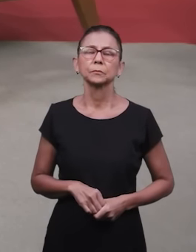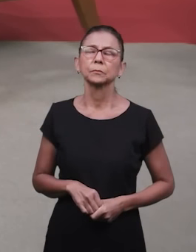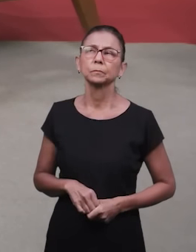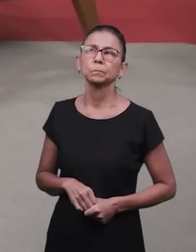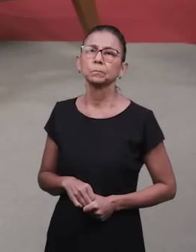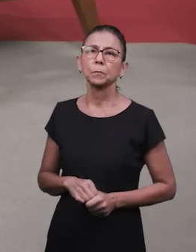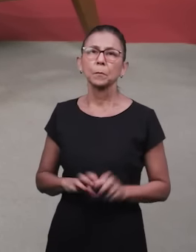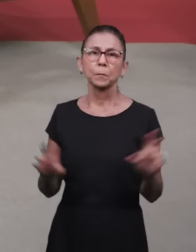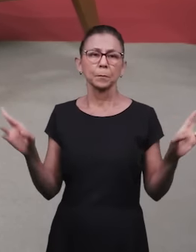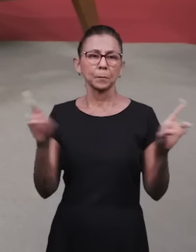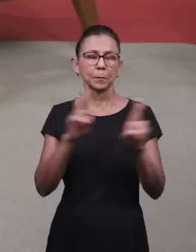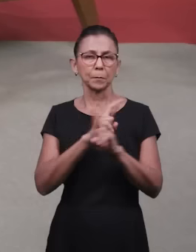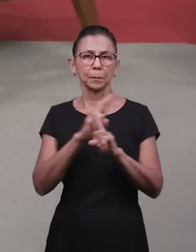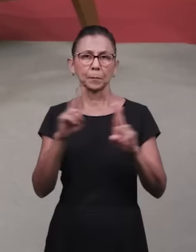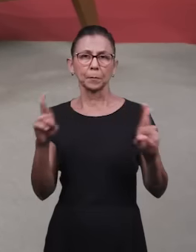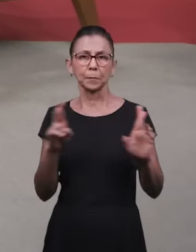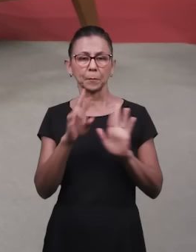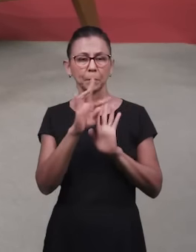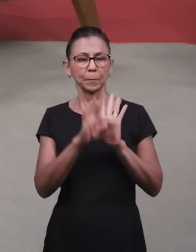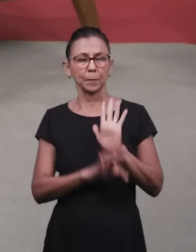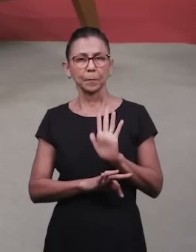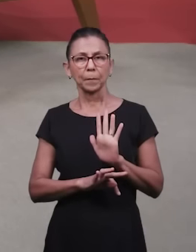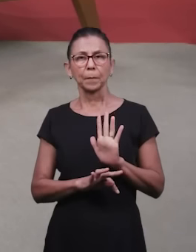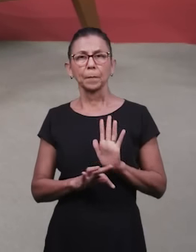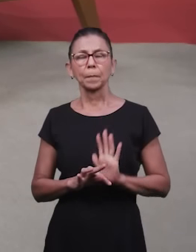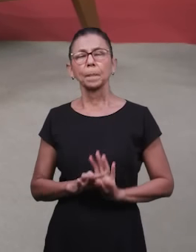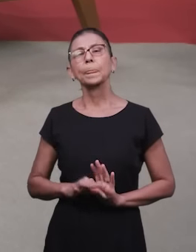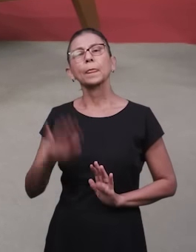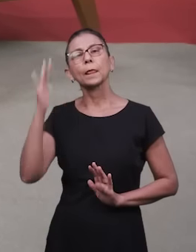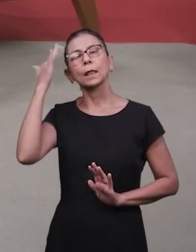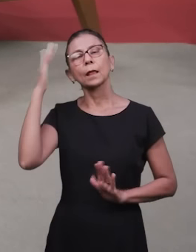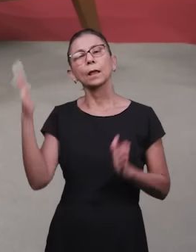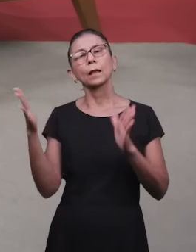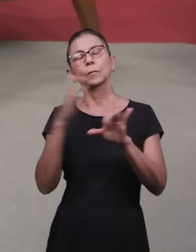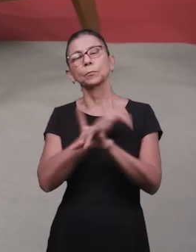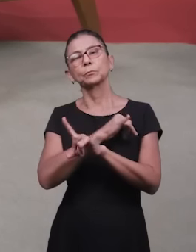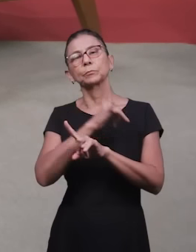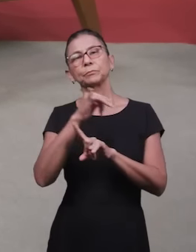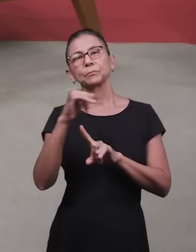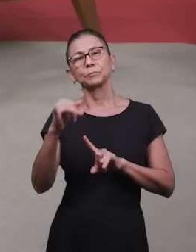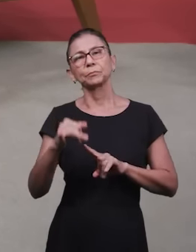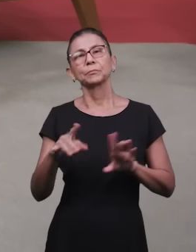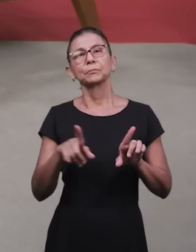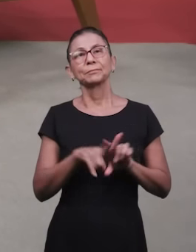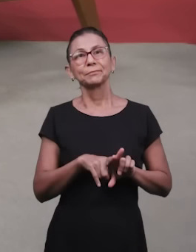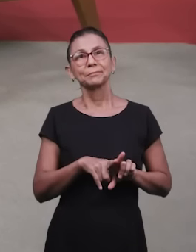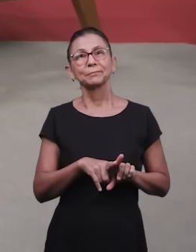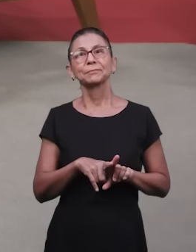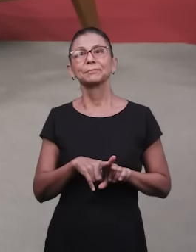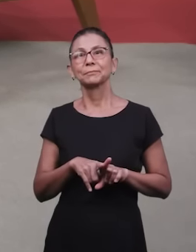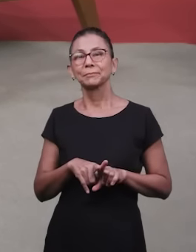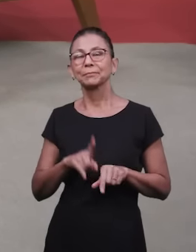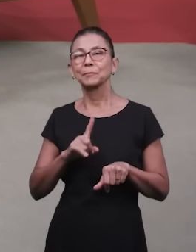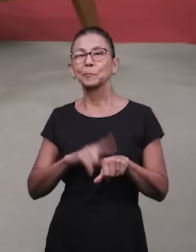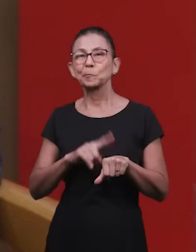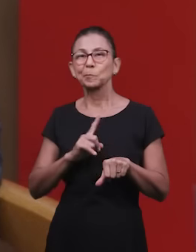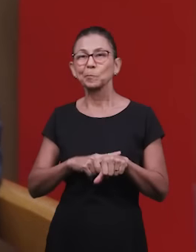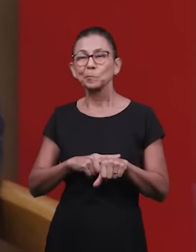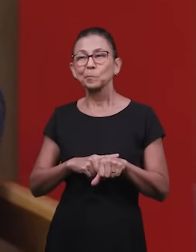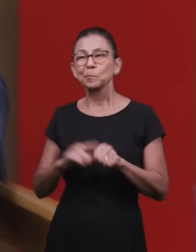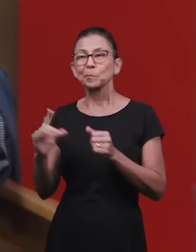e entender esse momento profético que nós vivemos agora e o momento pós-arrebatamento que a igreja infiel vai